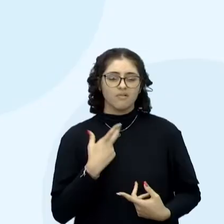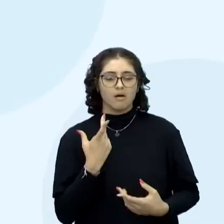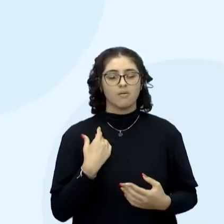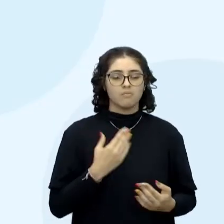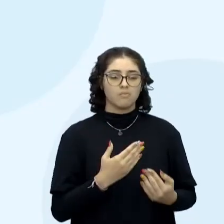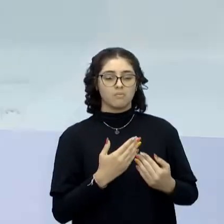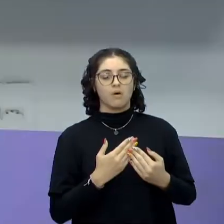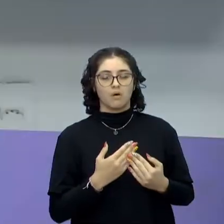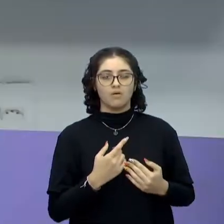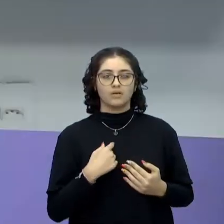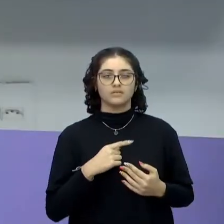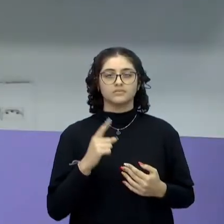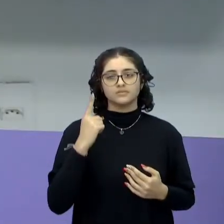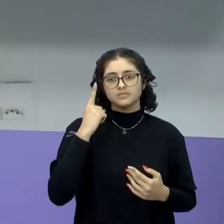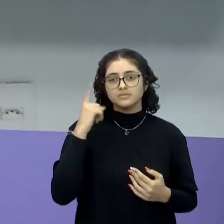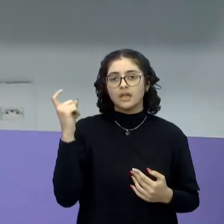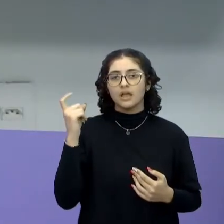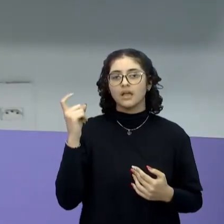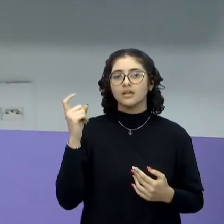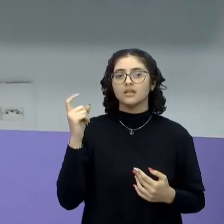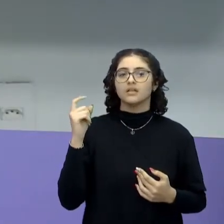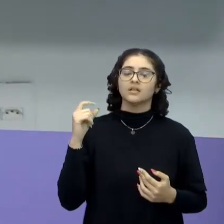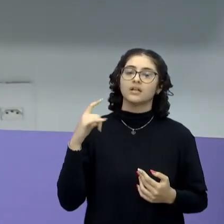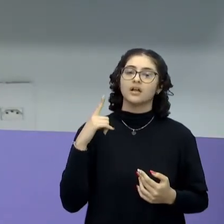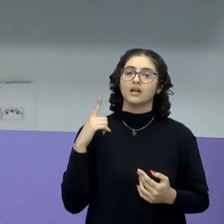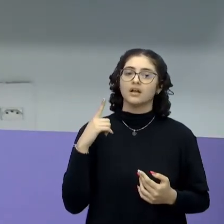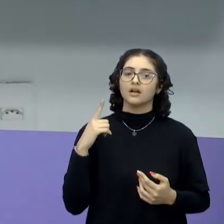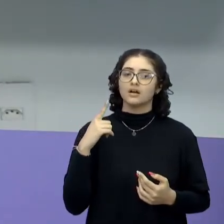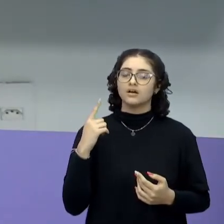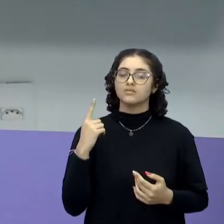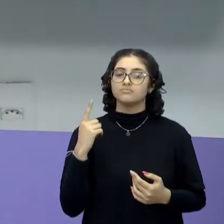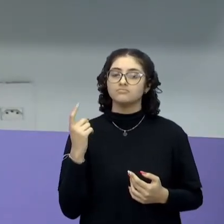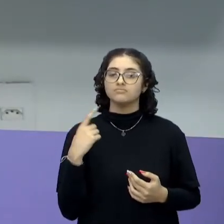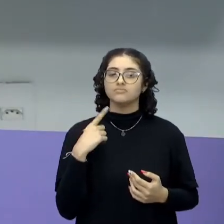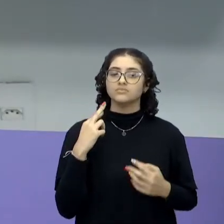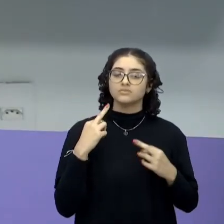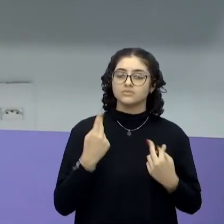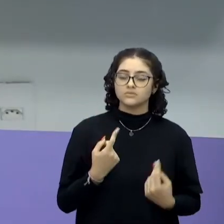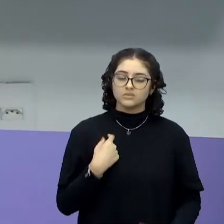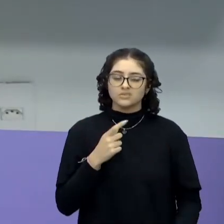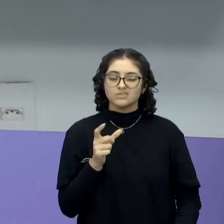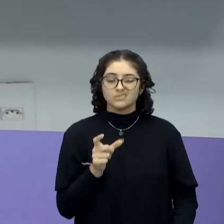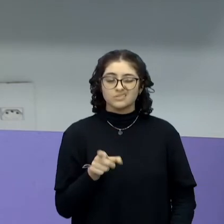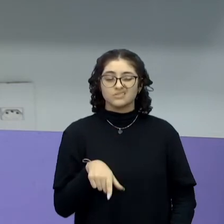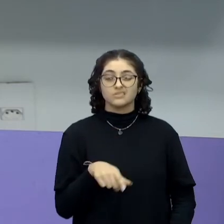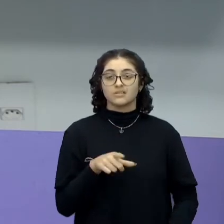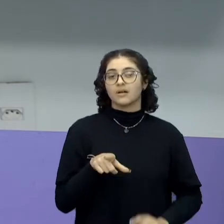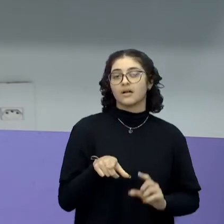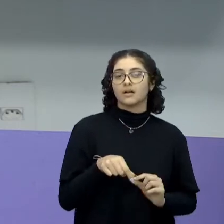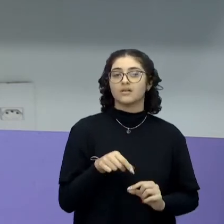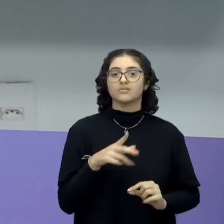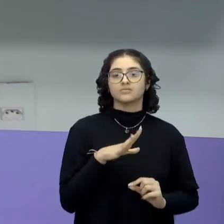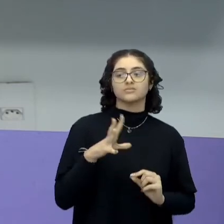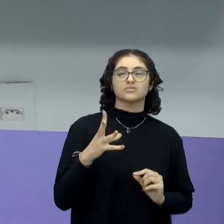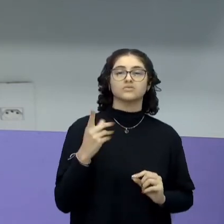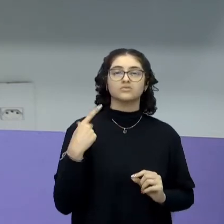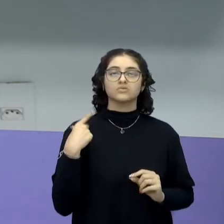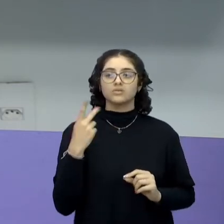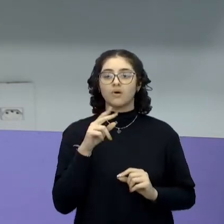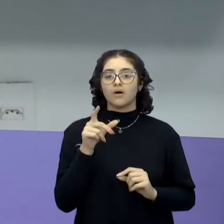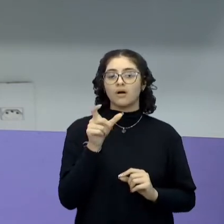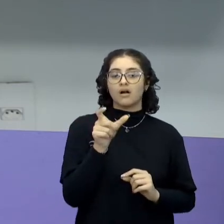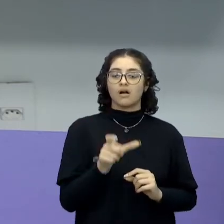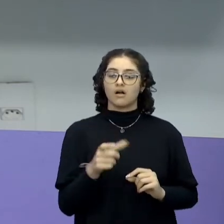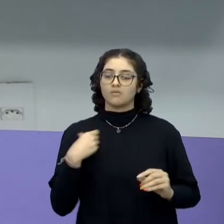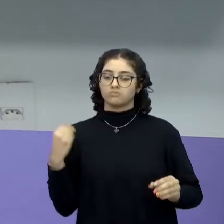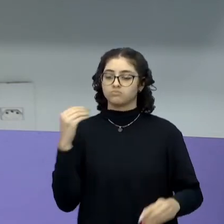partir da ideia de que existiria um ser humano abstrato, né, um modelo abstrato, dentro do qual todos nós nos